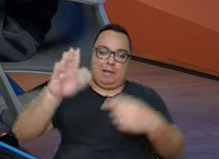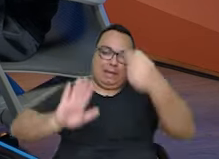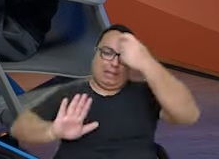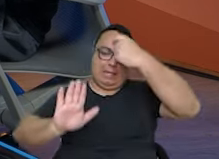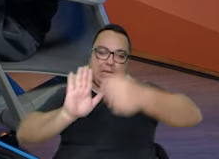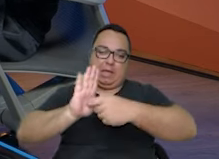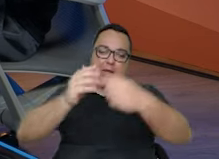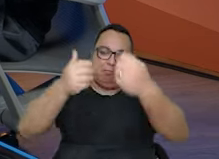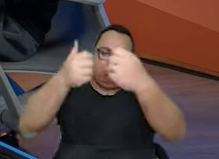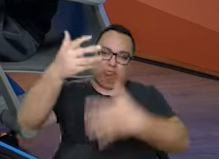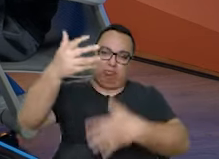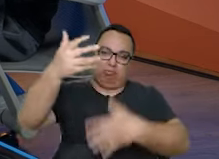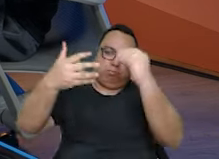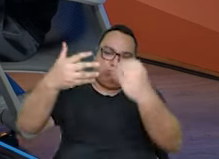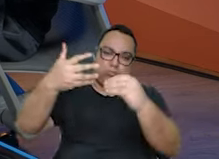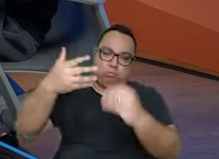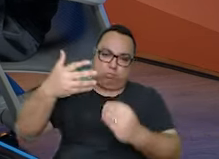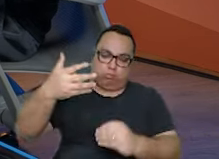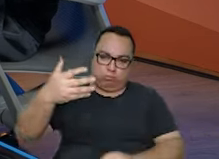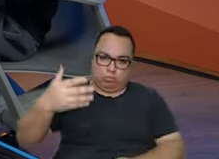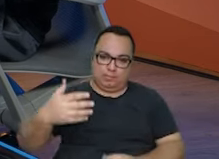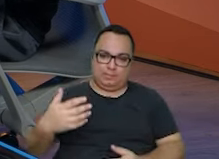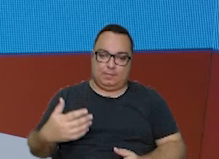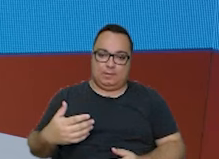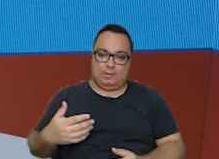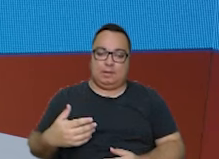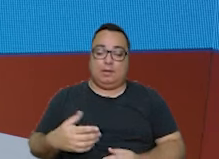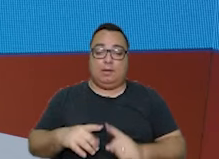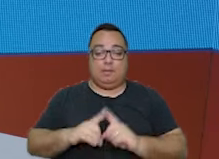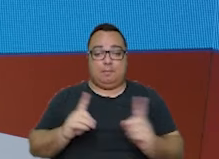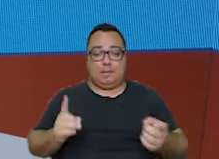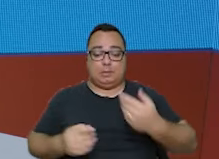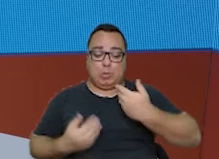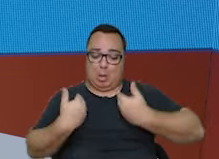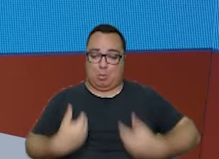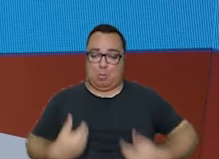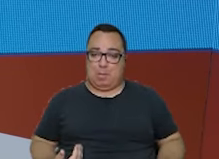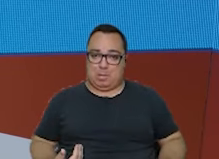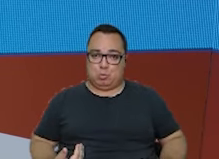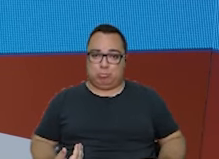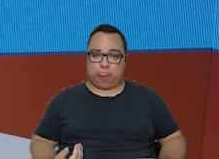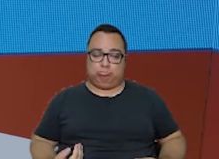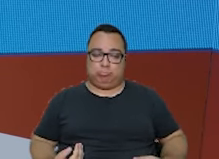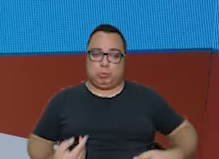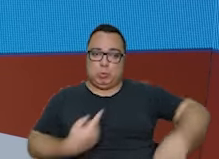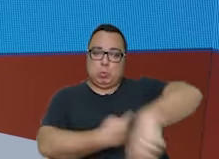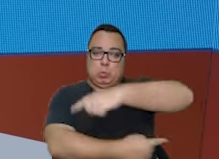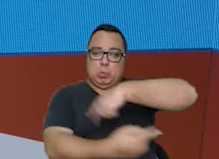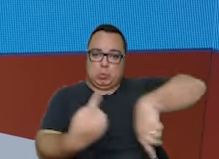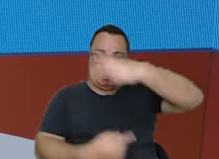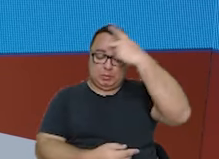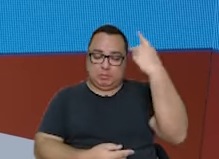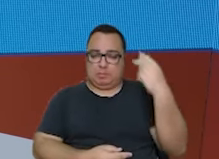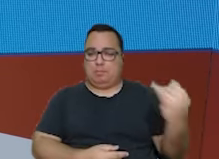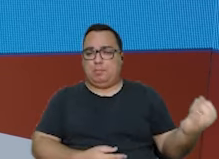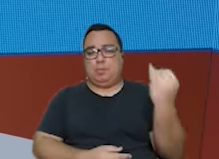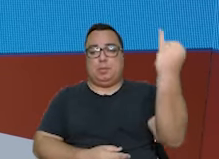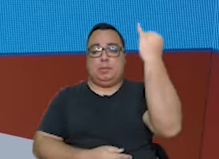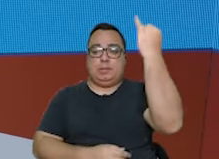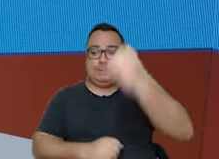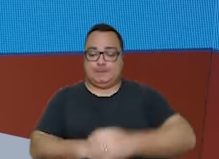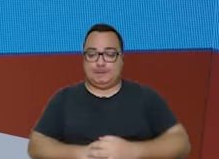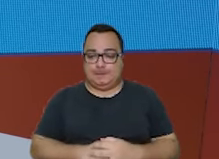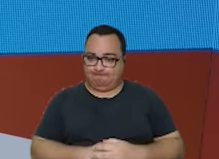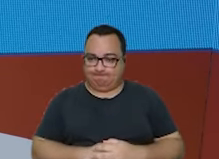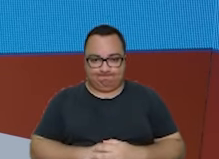de usar o aprendizado da marca usar a inteligência artificial Mas a gente não pode esquecer desse lado humano que é extremamente importante né aliás é fundamental